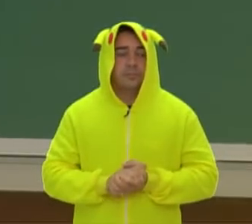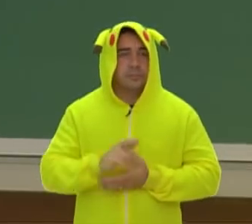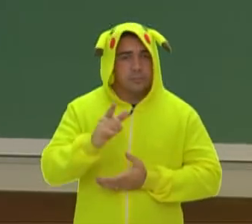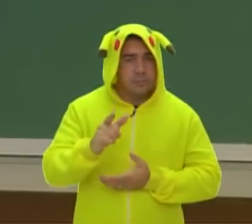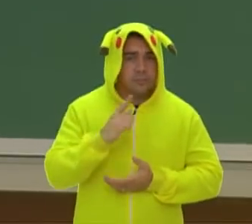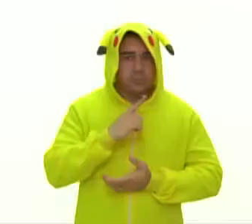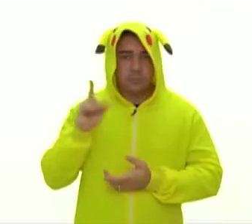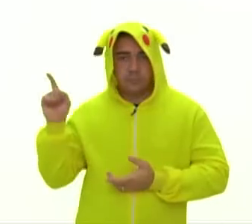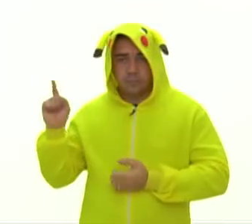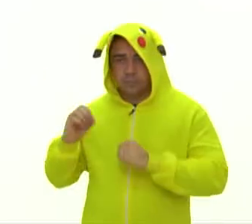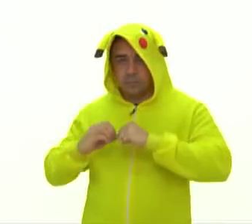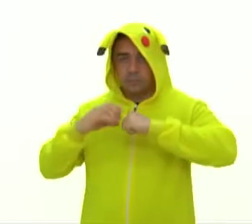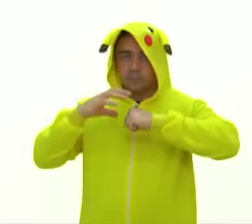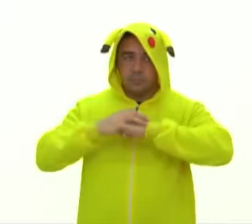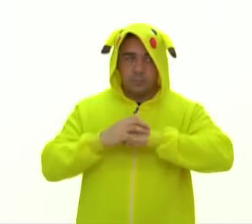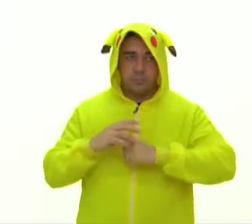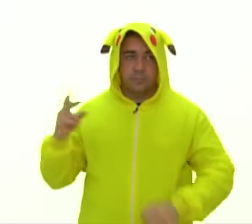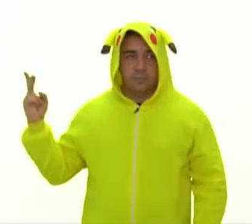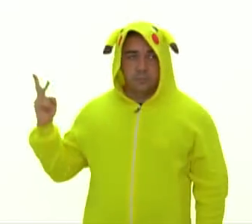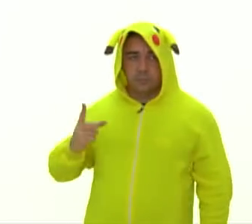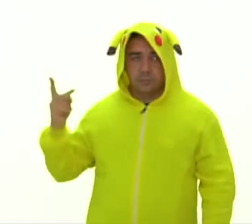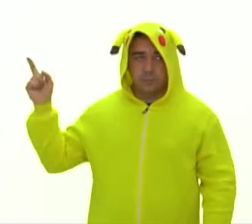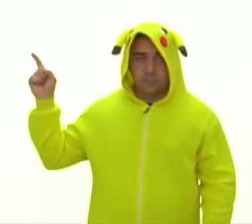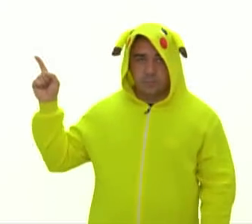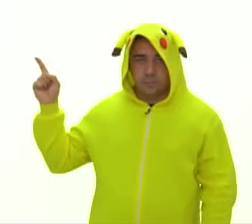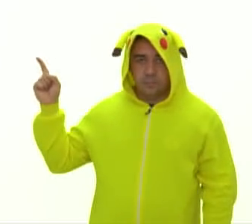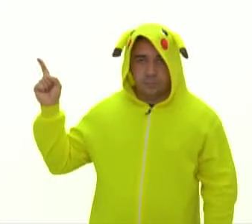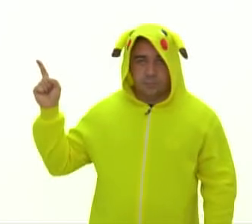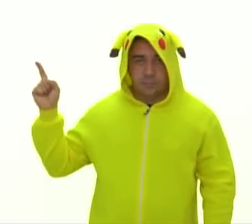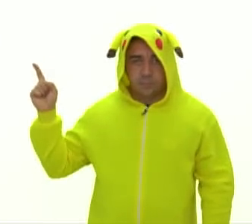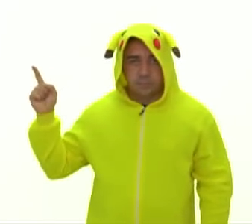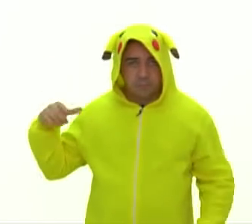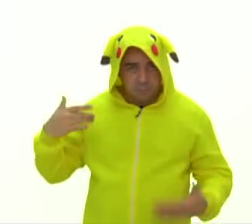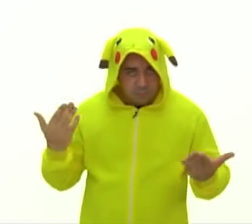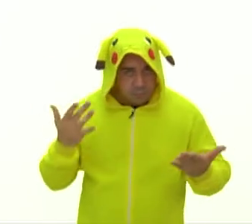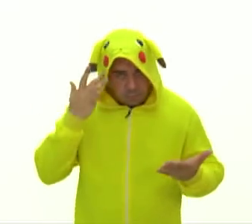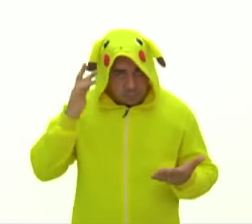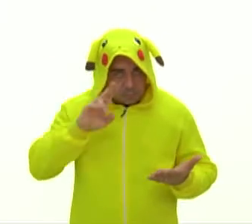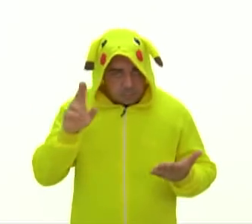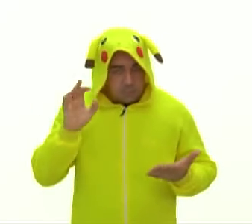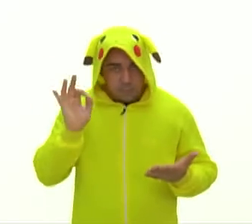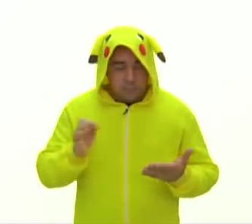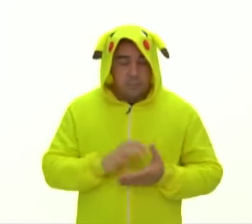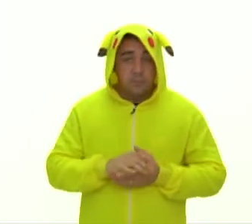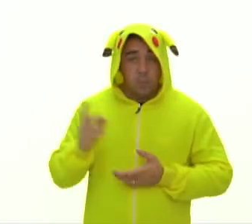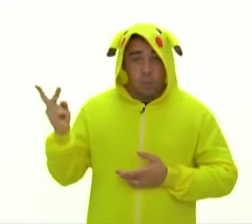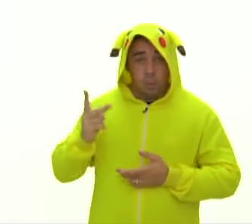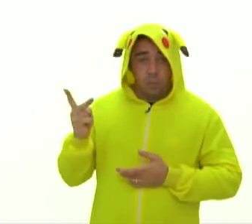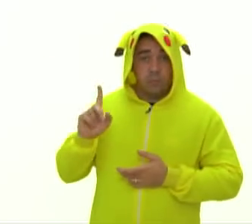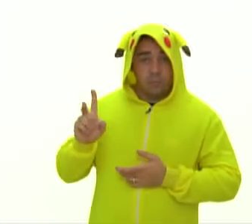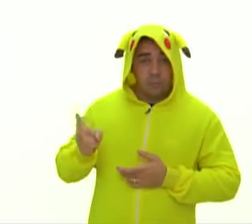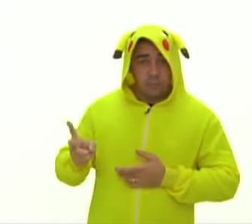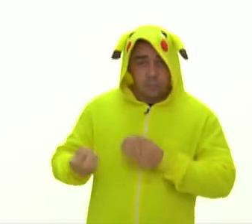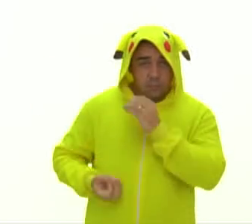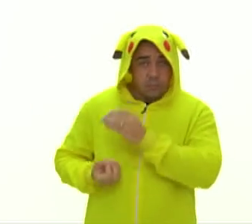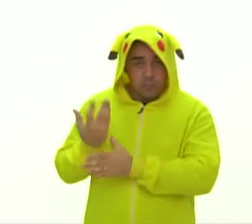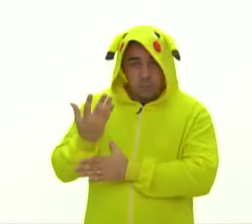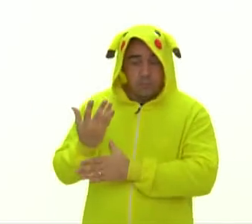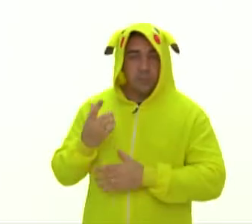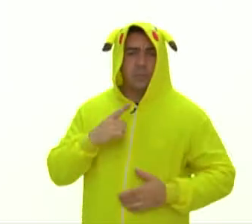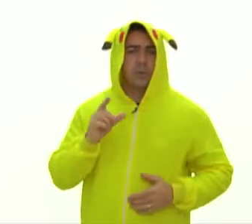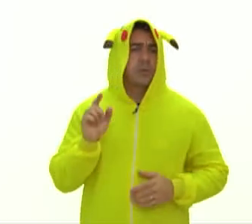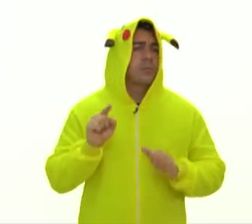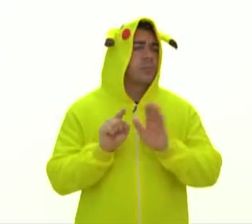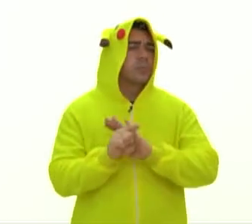Considere que os pokémons Aipom e Grookey, não sei se assim fala, tá? Possuem um ancestral comum. Qual das